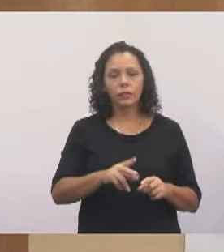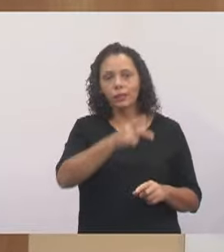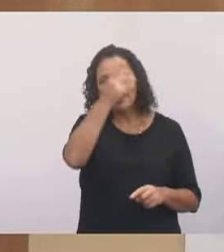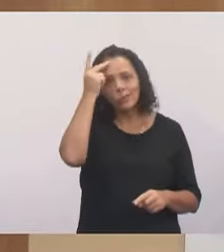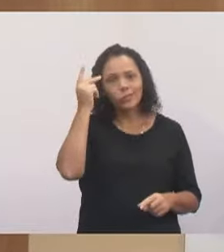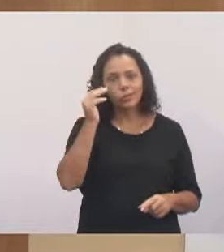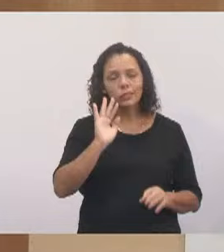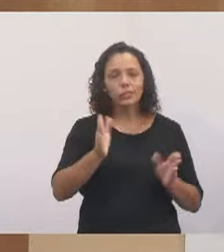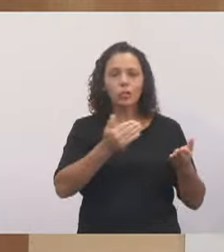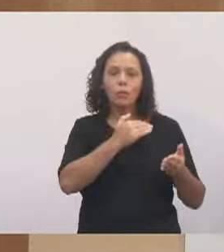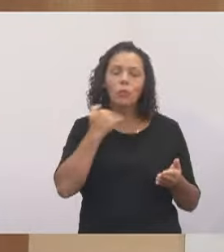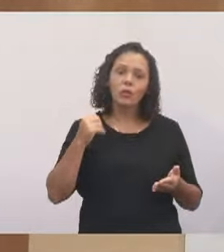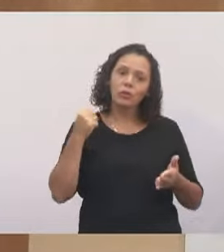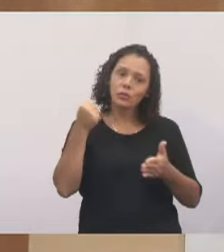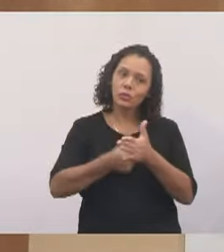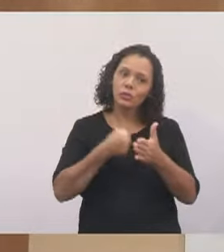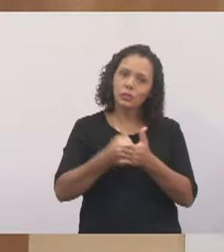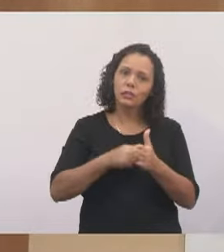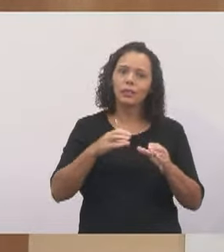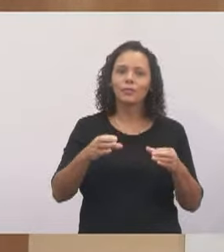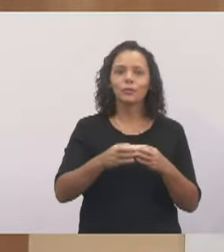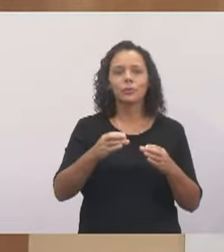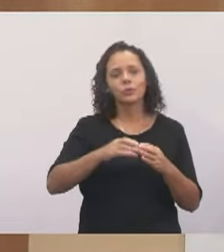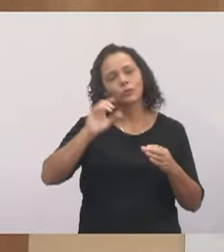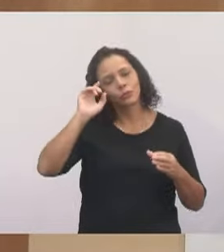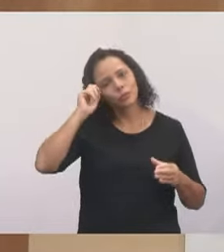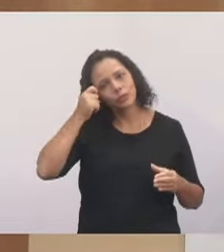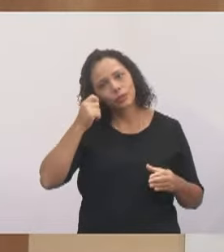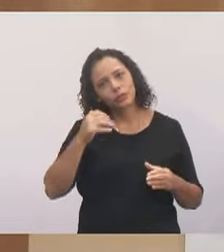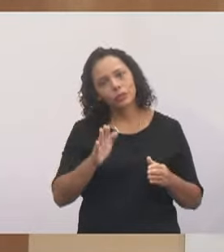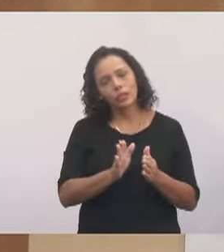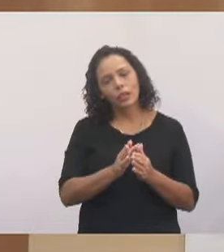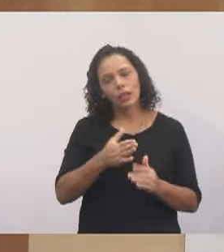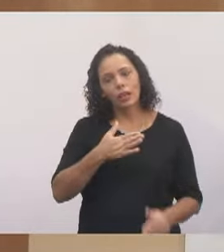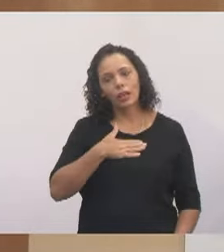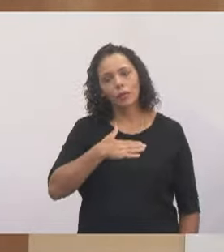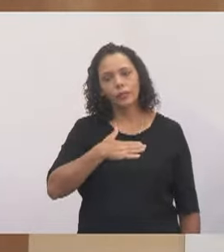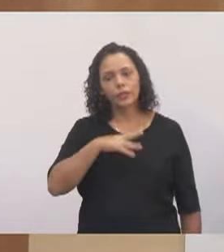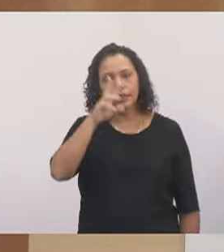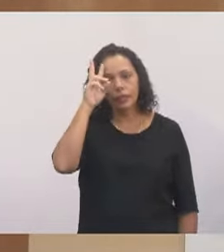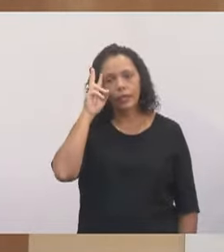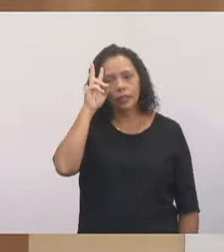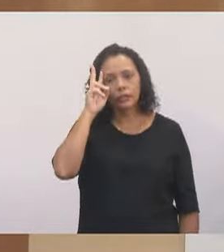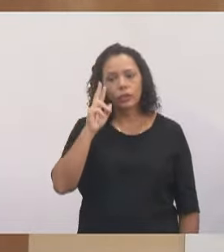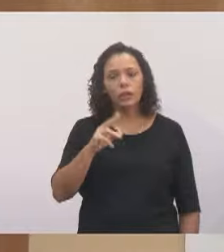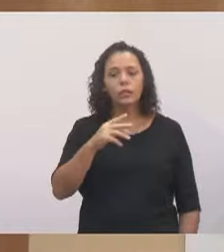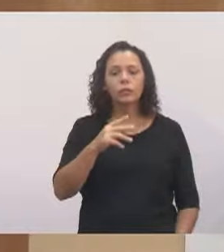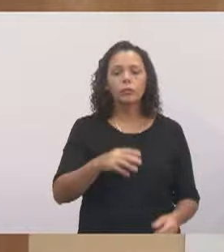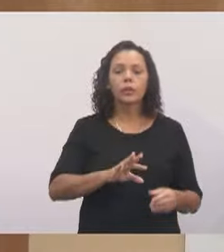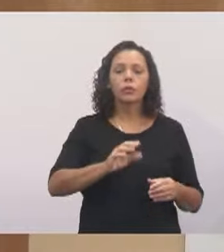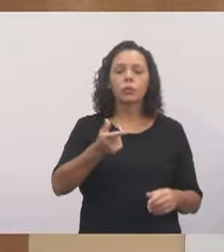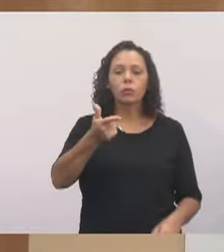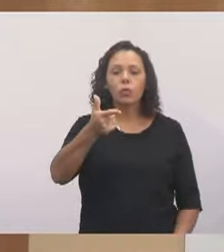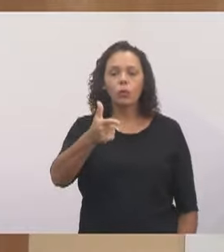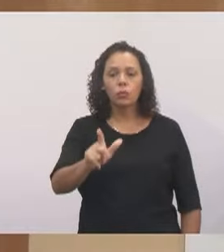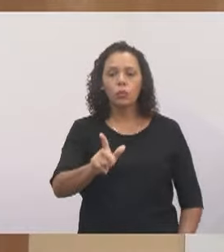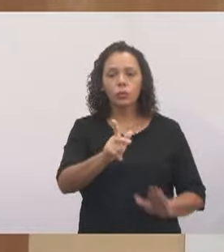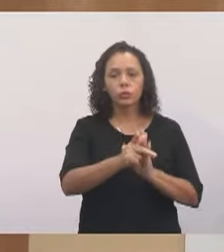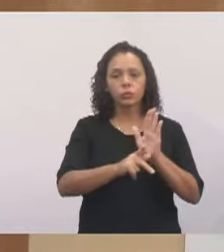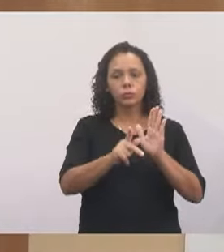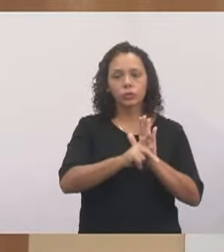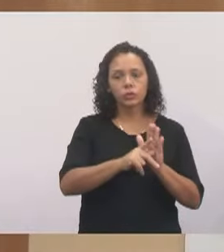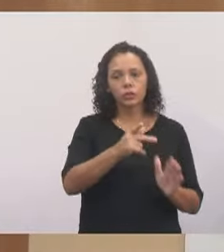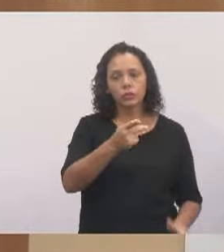Ponte Preta. E é isso que vocês hoje estão fazendo. A minha história com Proeficiência também é uma história muito amorosa. Também lamento de não